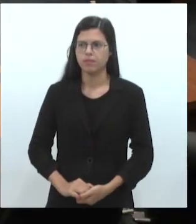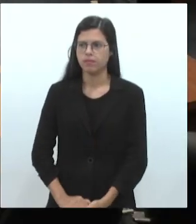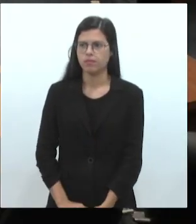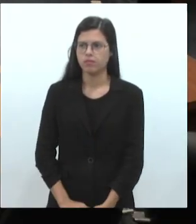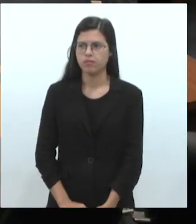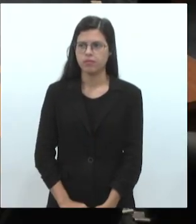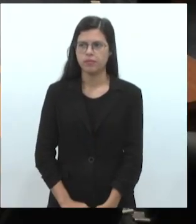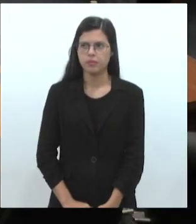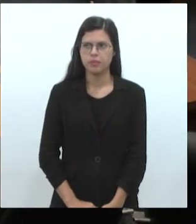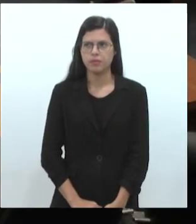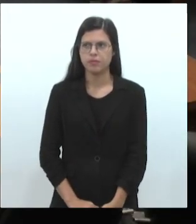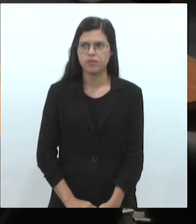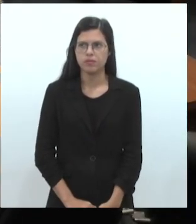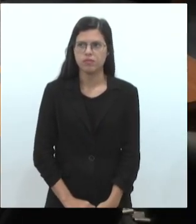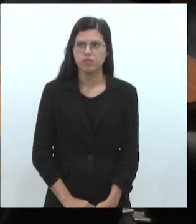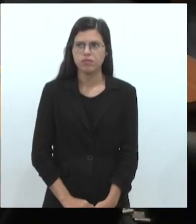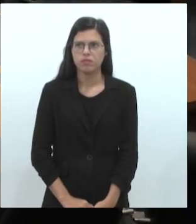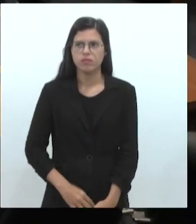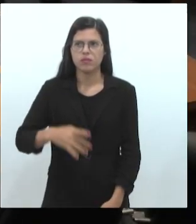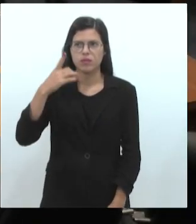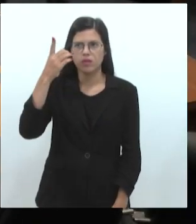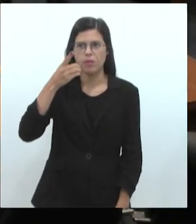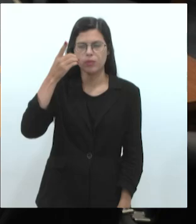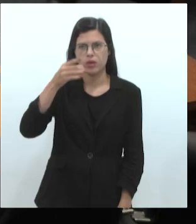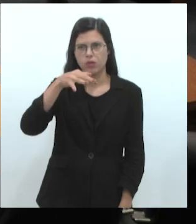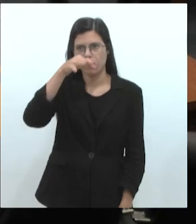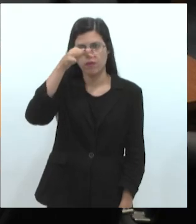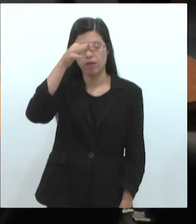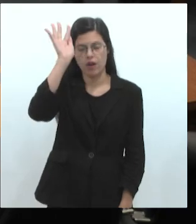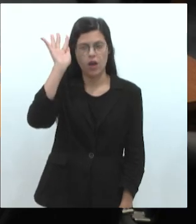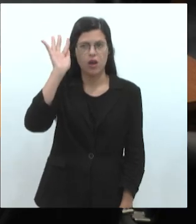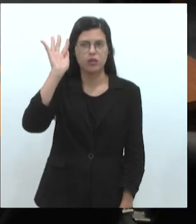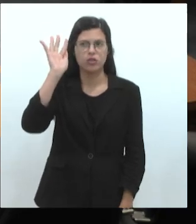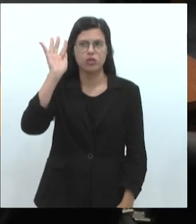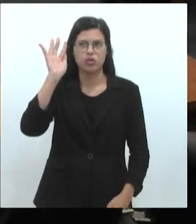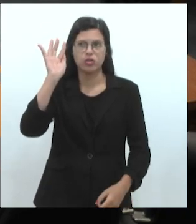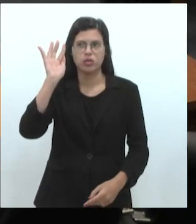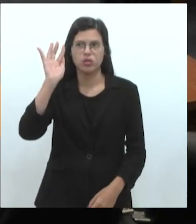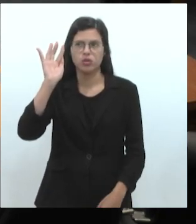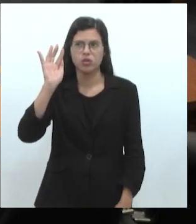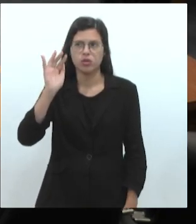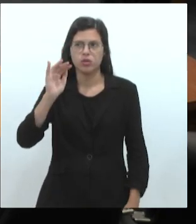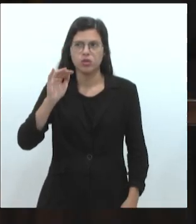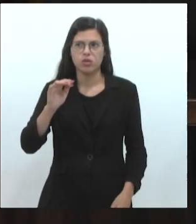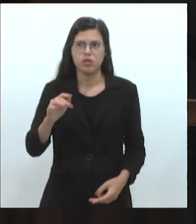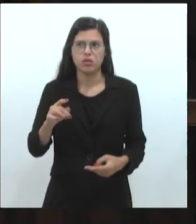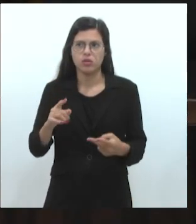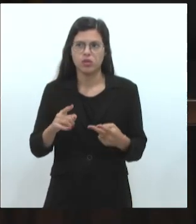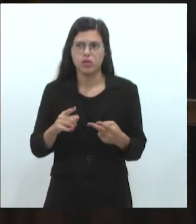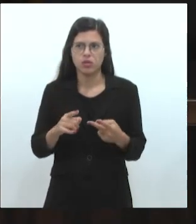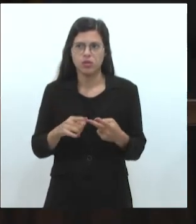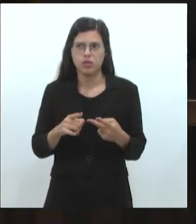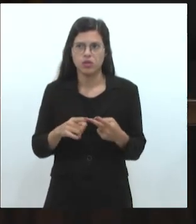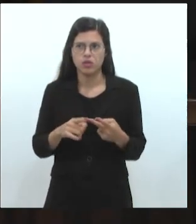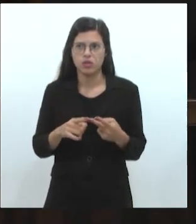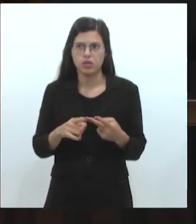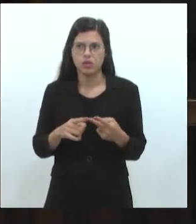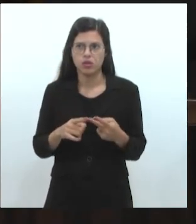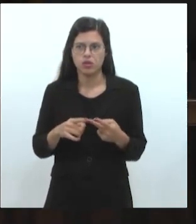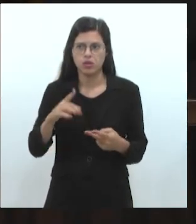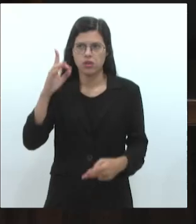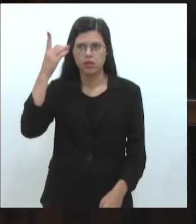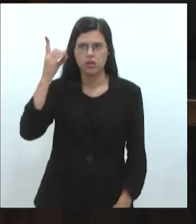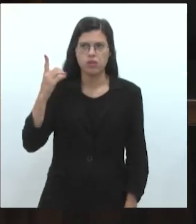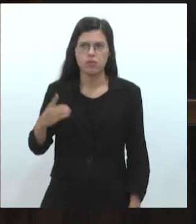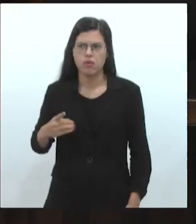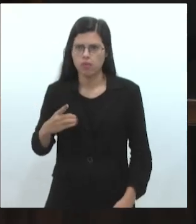Tia Ju, vou me inscrever aqui. Deputado Fred, deputado Luiz Paulo estava na frente. Ah, não, a Dani Balbi se inscreveu,